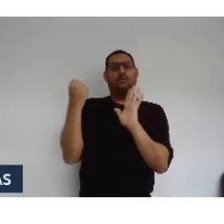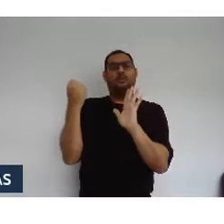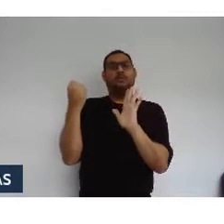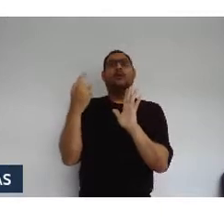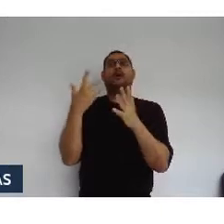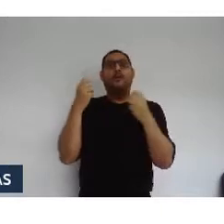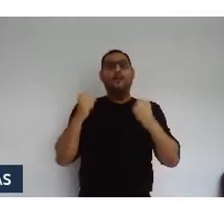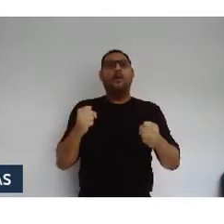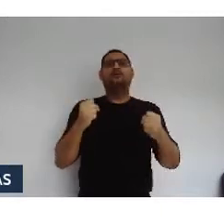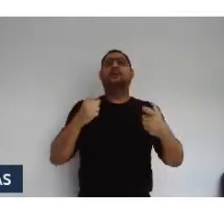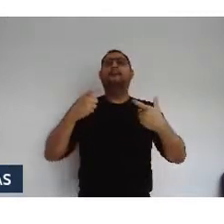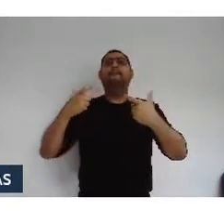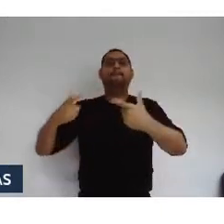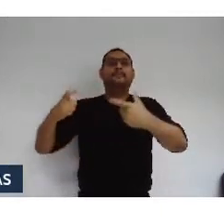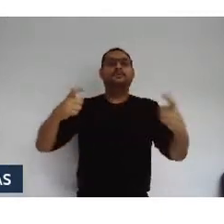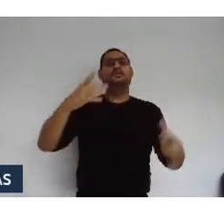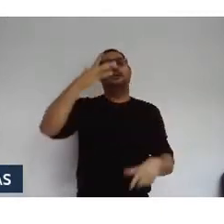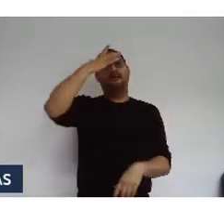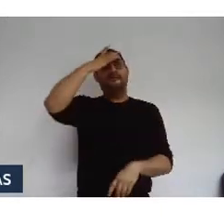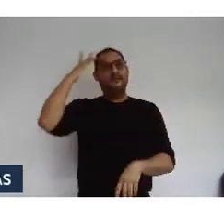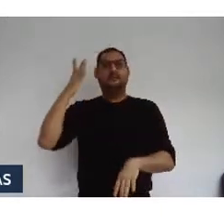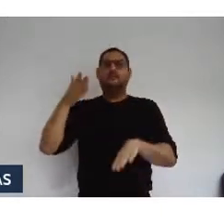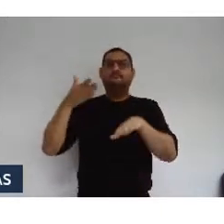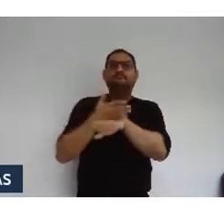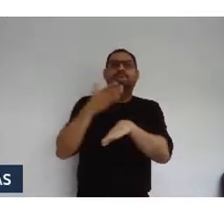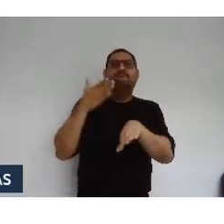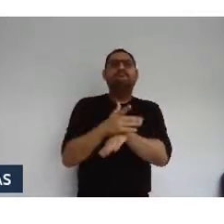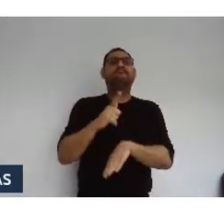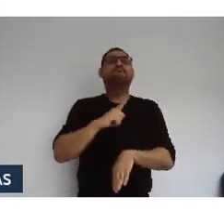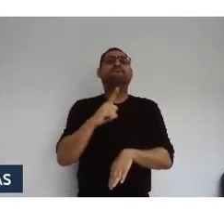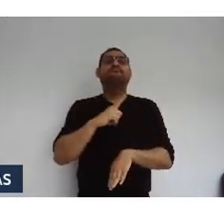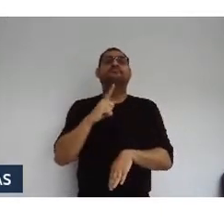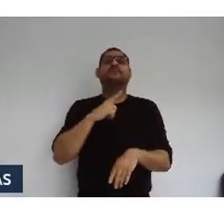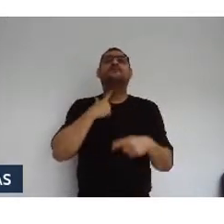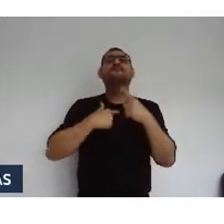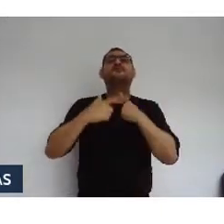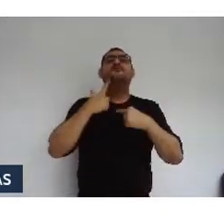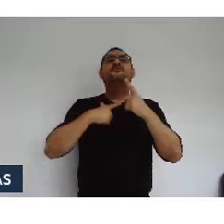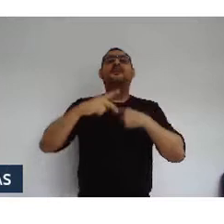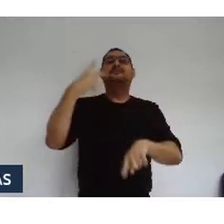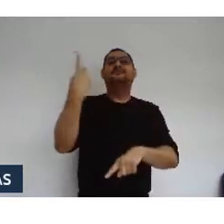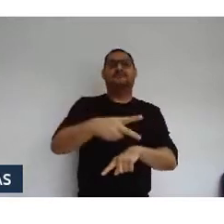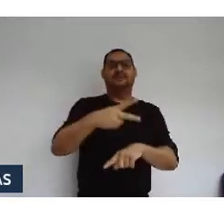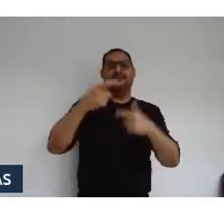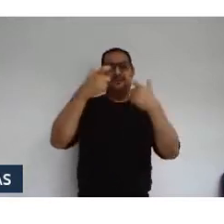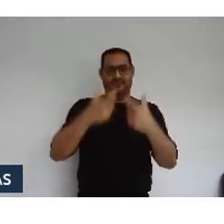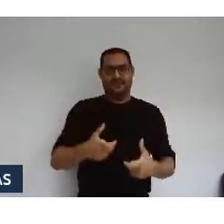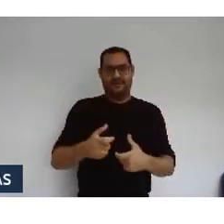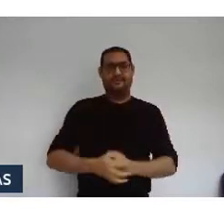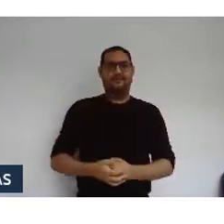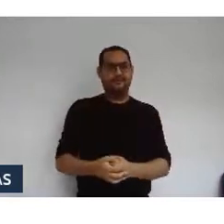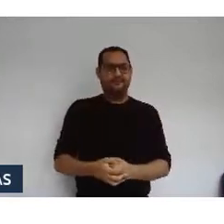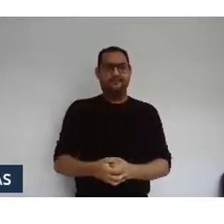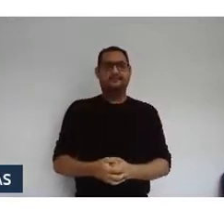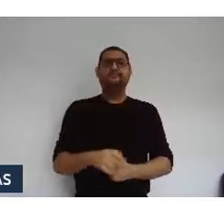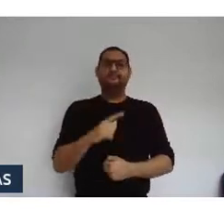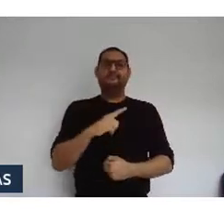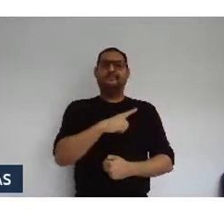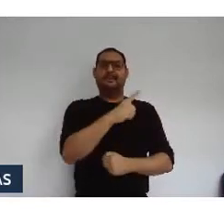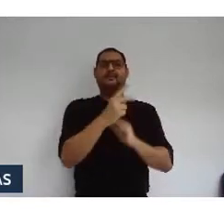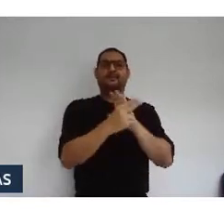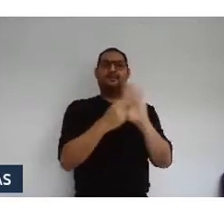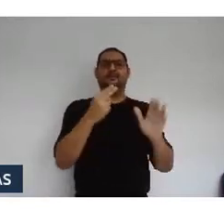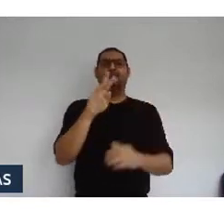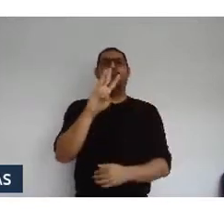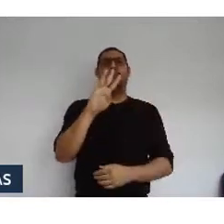e investem seus interesses. Então, como falam Stroud, Peck e Williams, essa